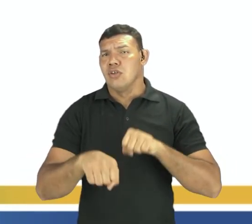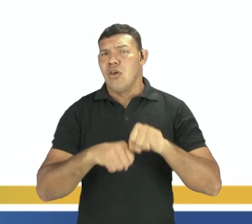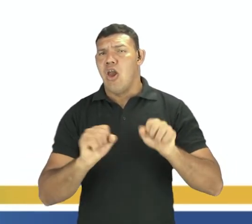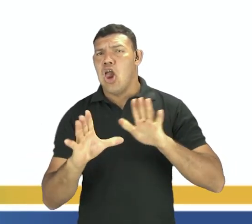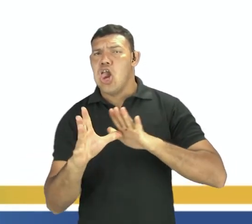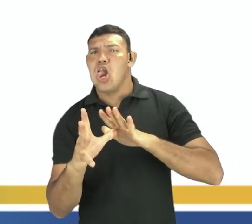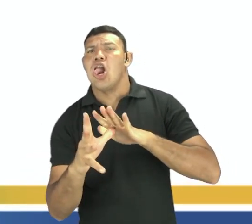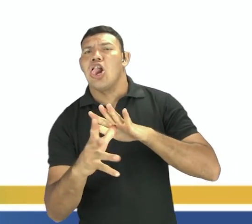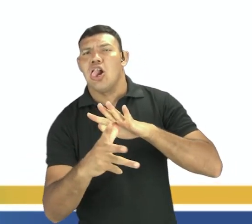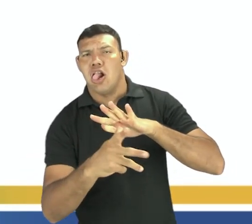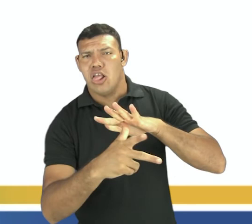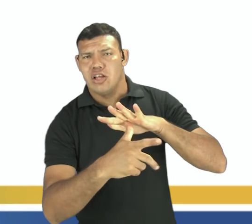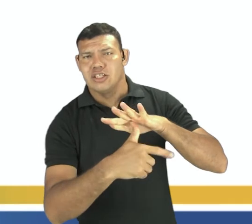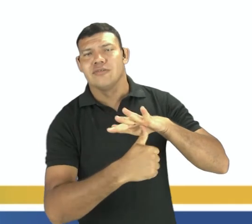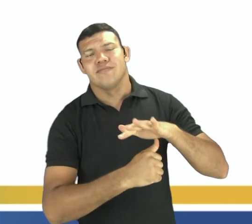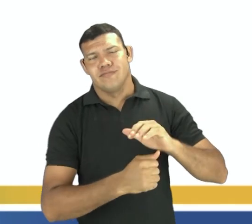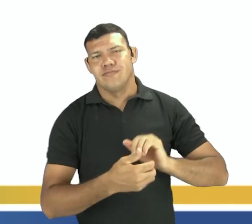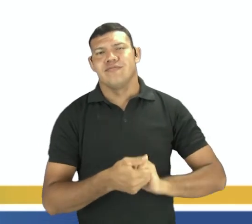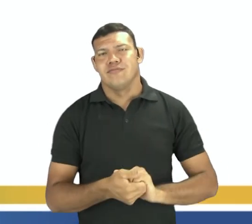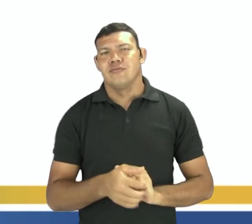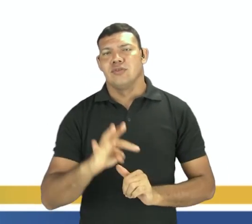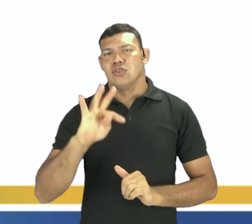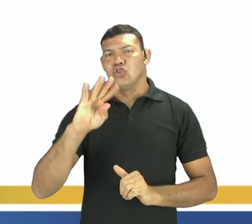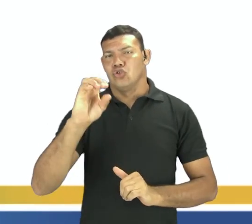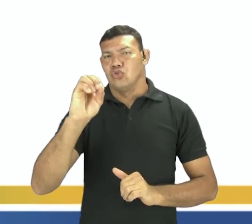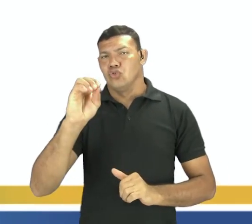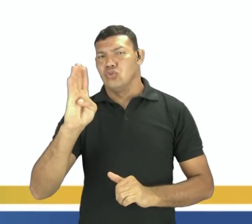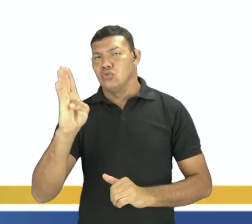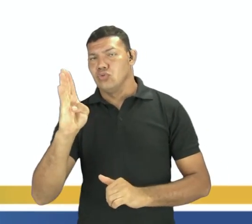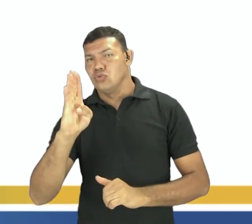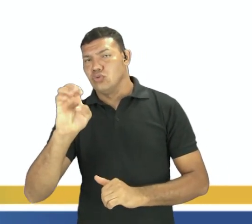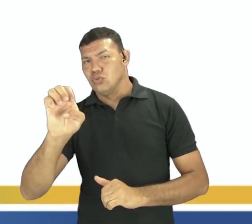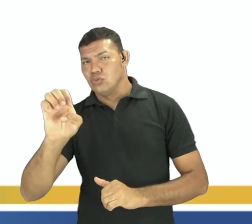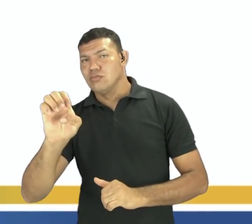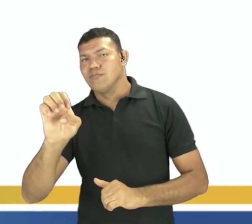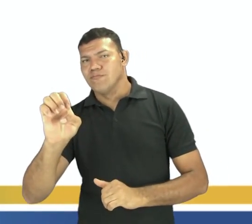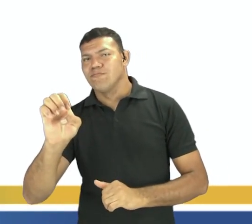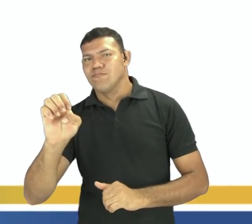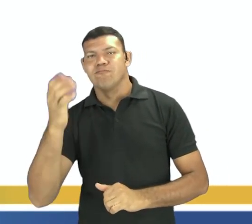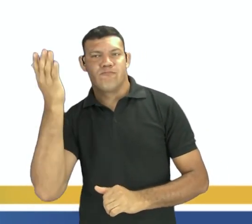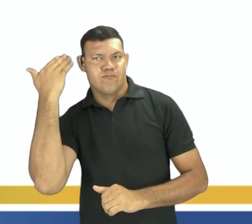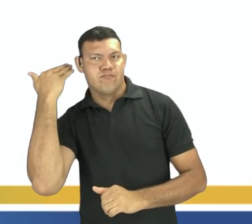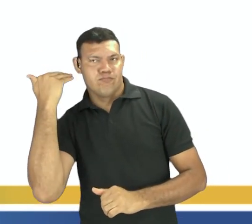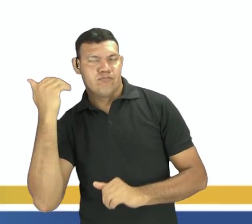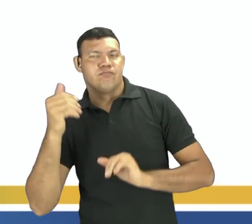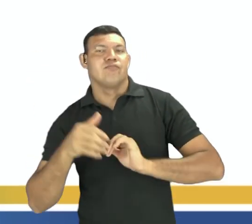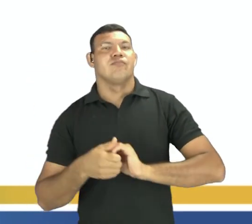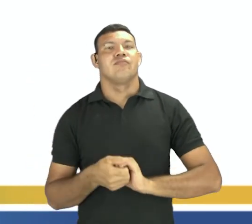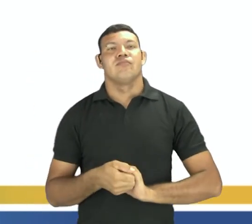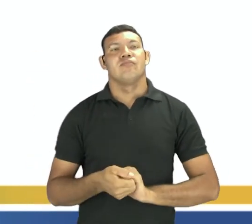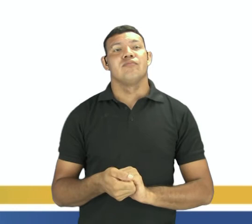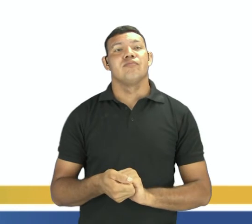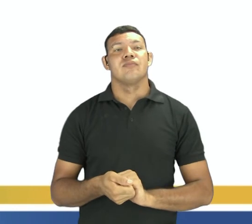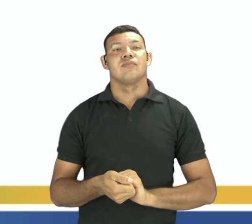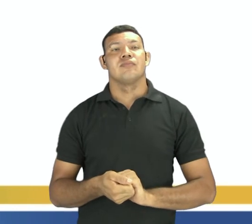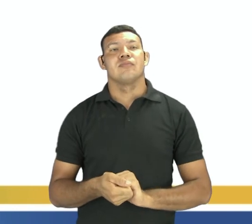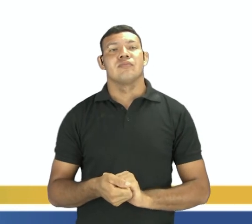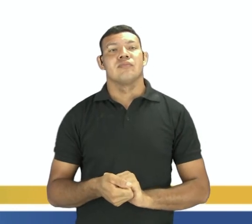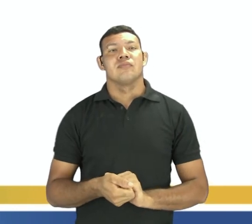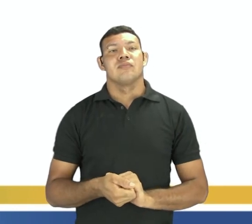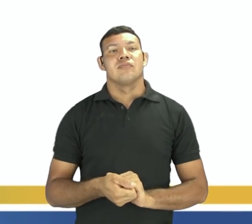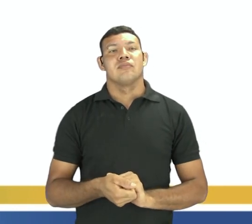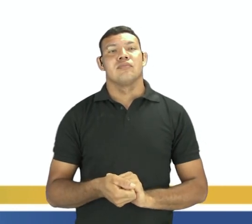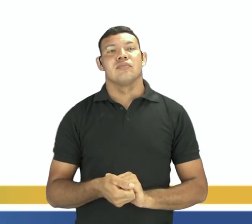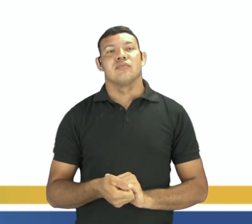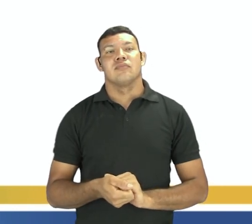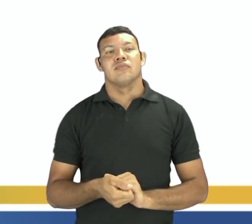Ok? Usando o verbo to be para o passado e o verbo no passado particípio como verbo principal. And the